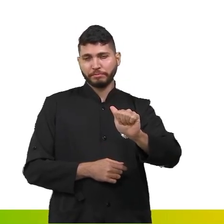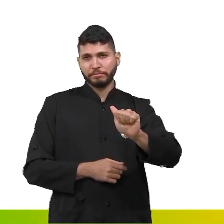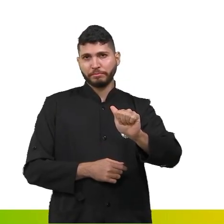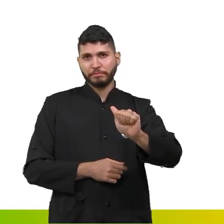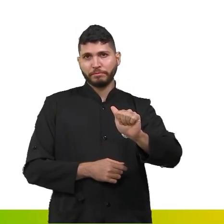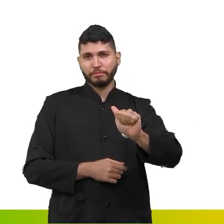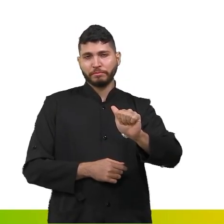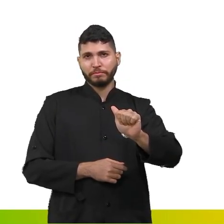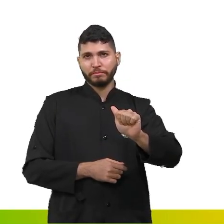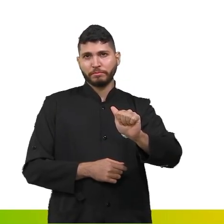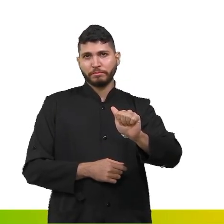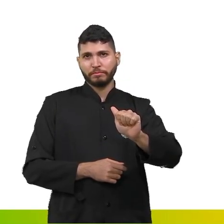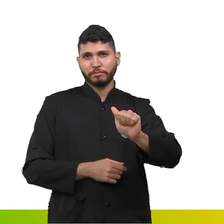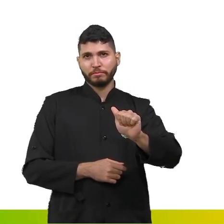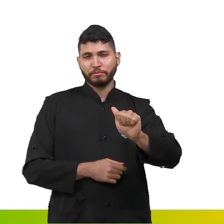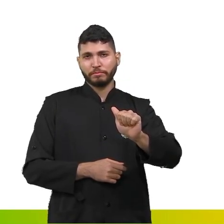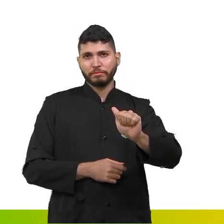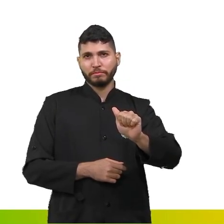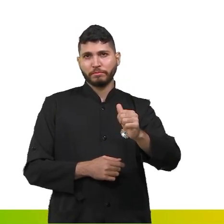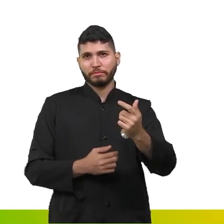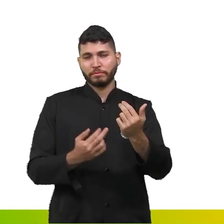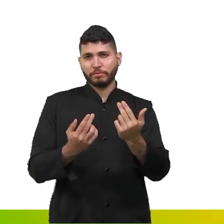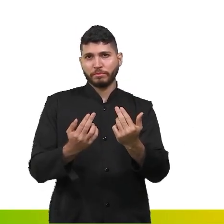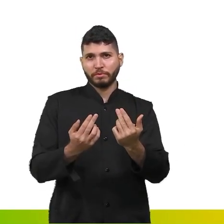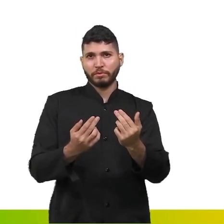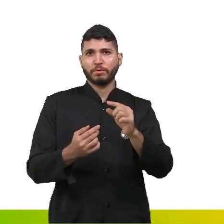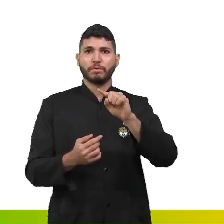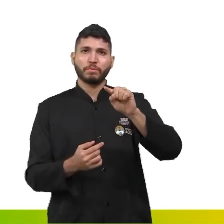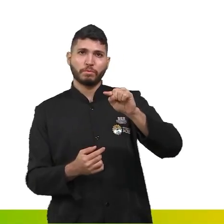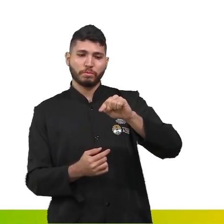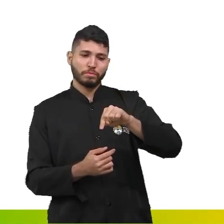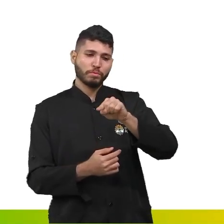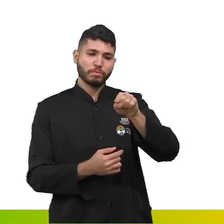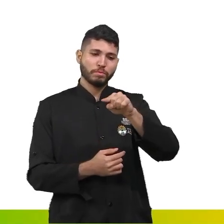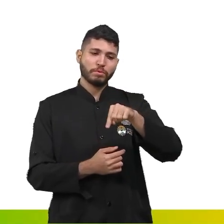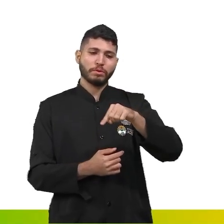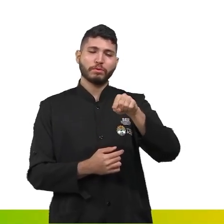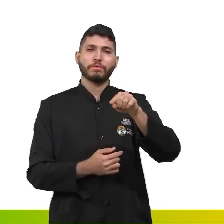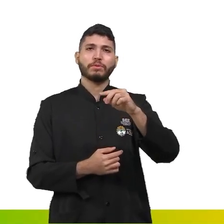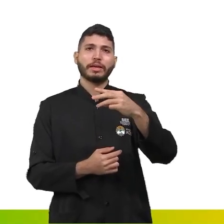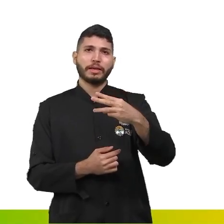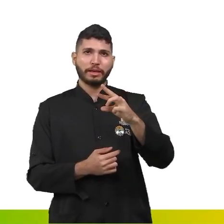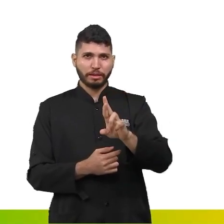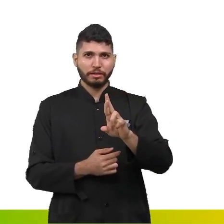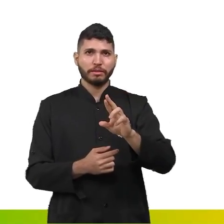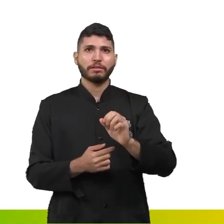o ângulo A é igual ao ângulo R, ambos são 130 graus.